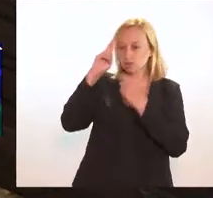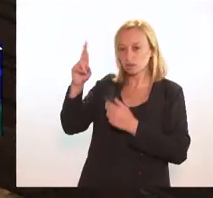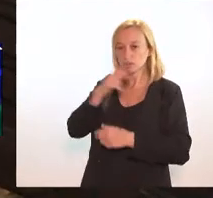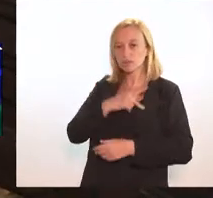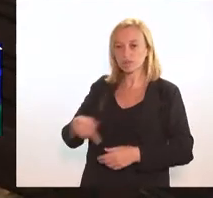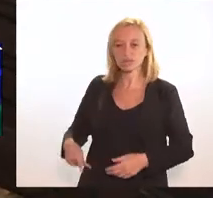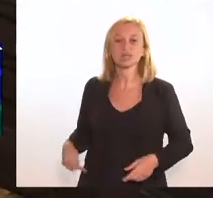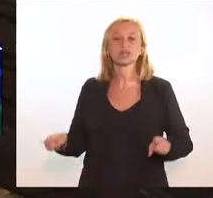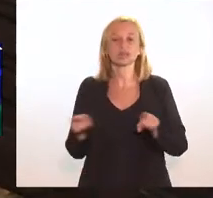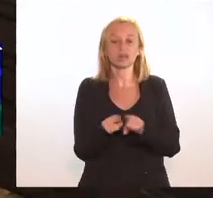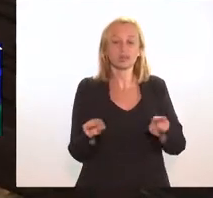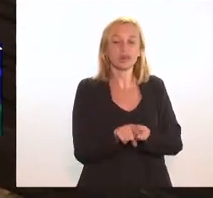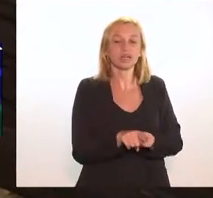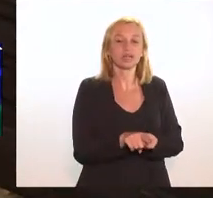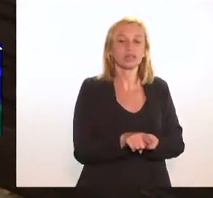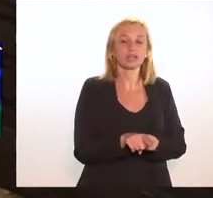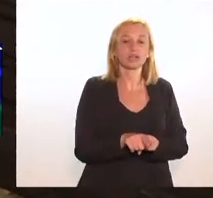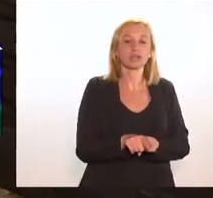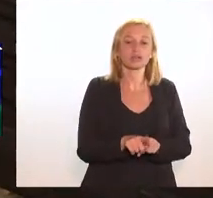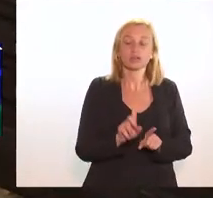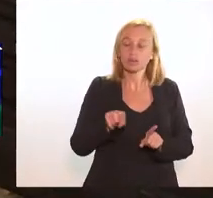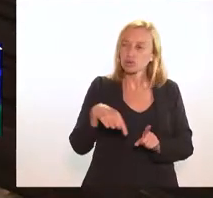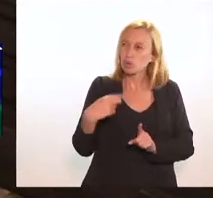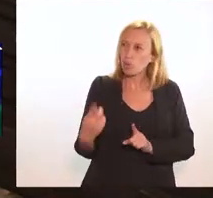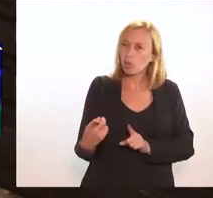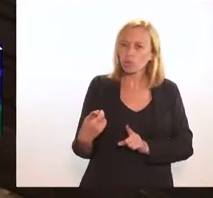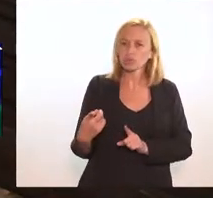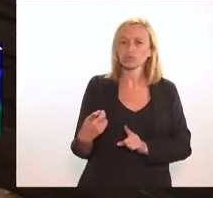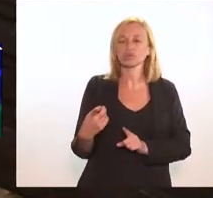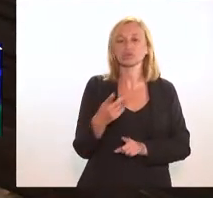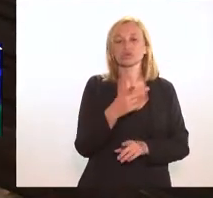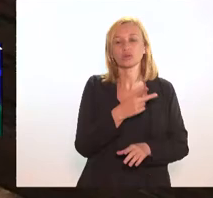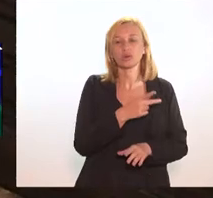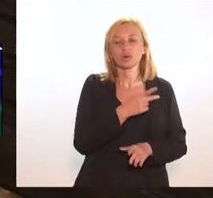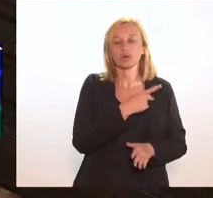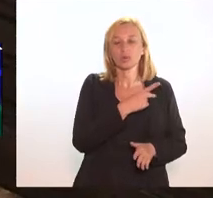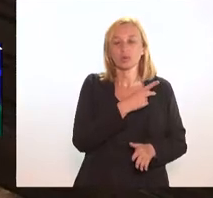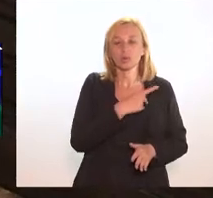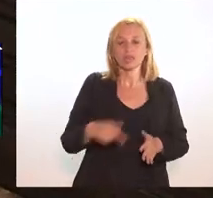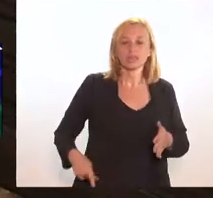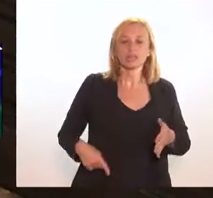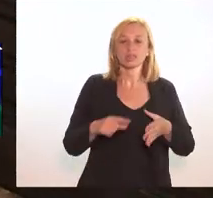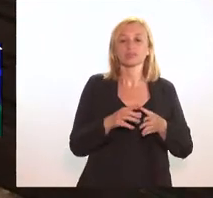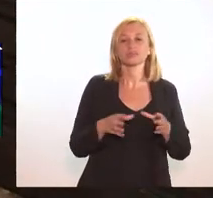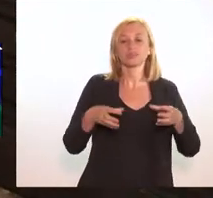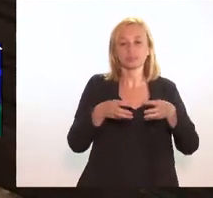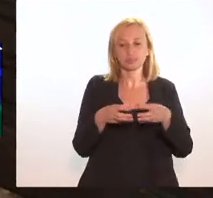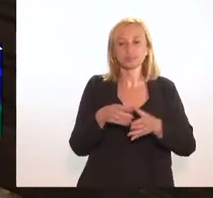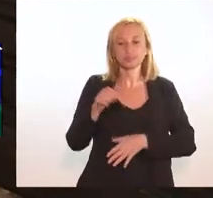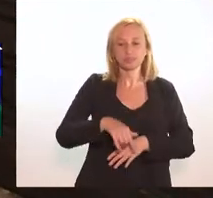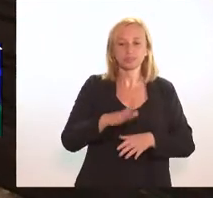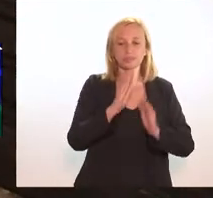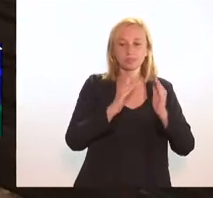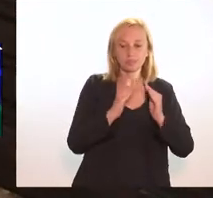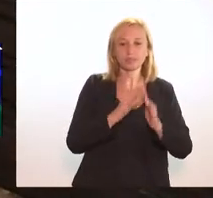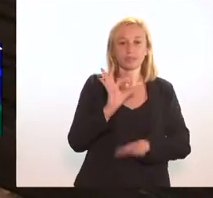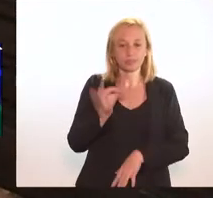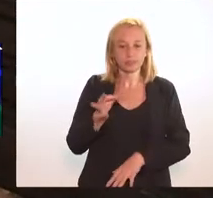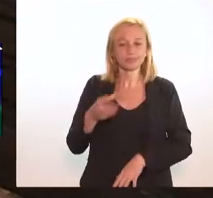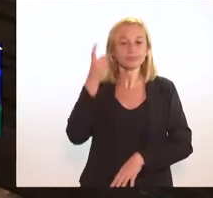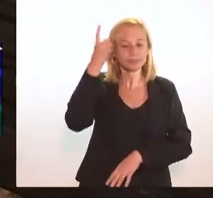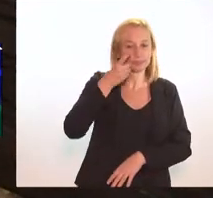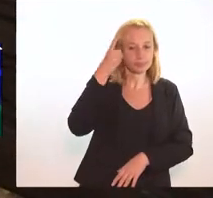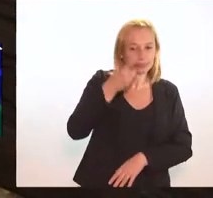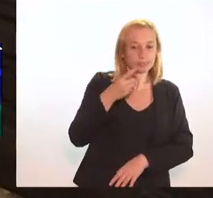com a presença de outros presidentes de comissões aqui da Casa. De fato, deputada Lucinha